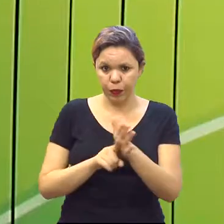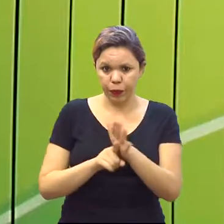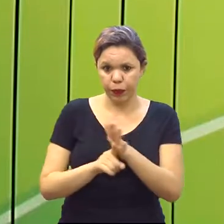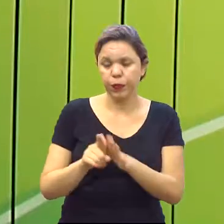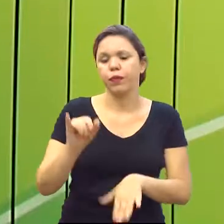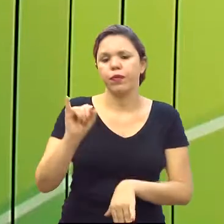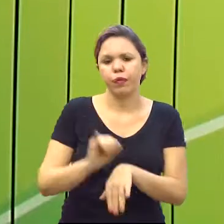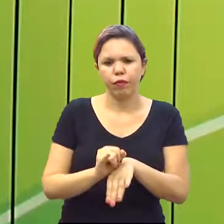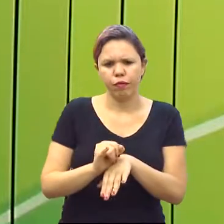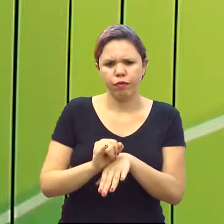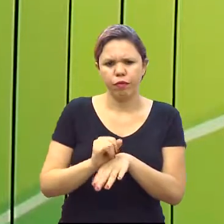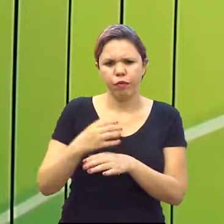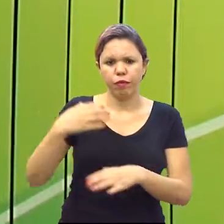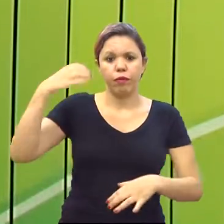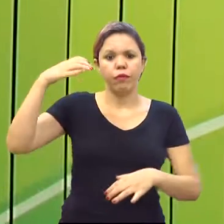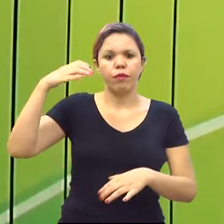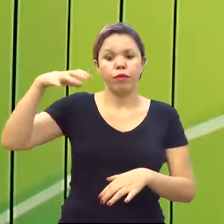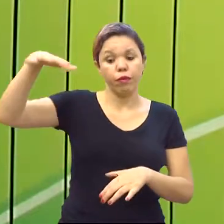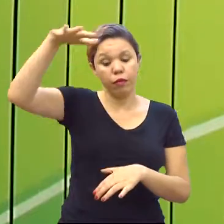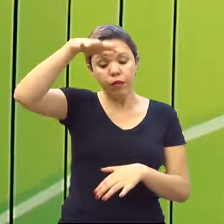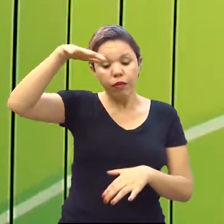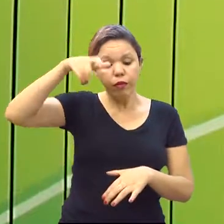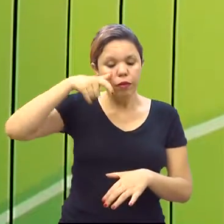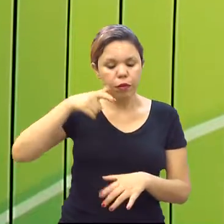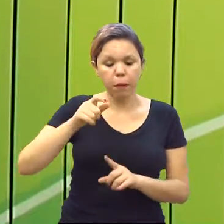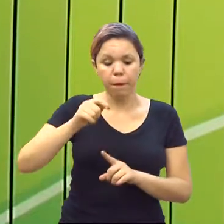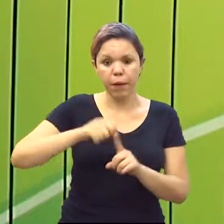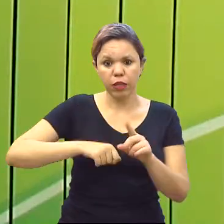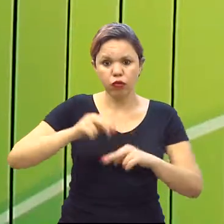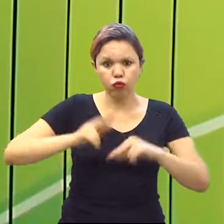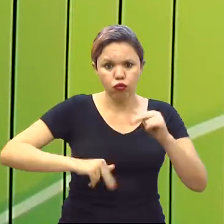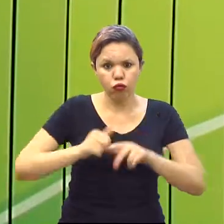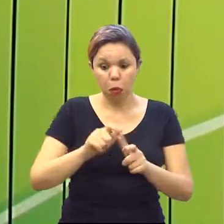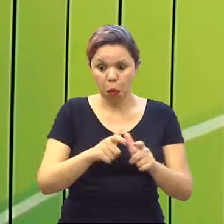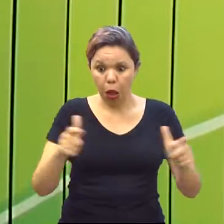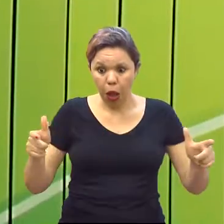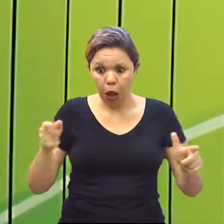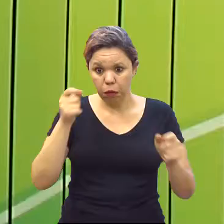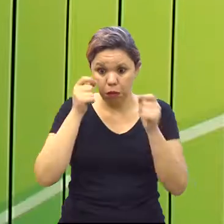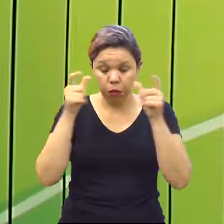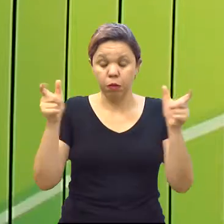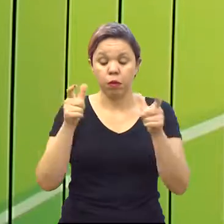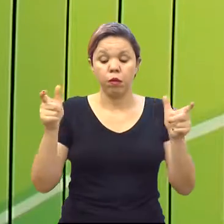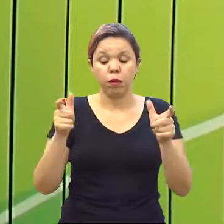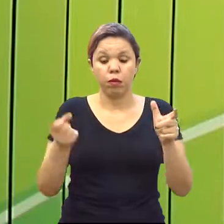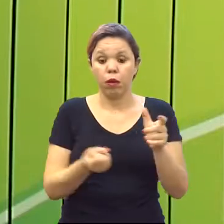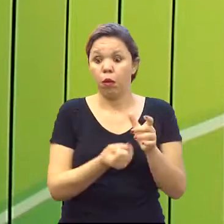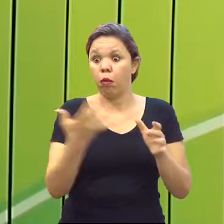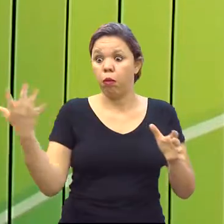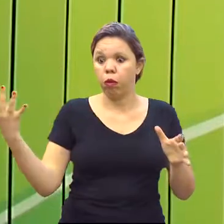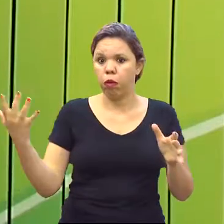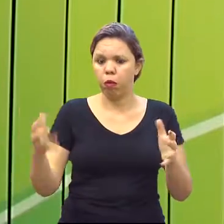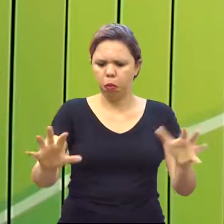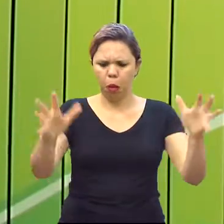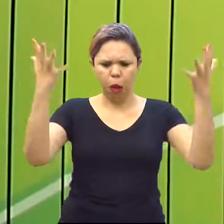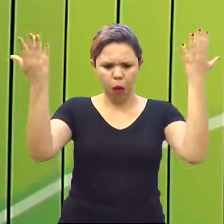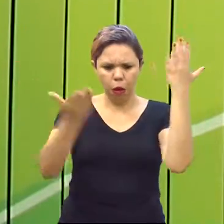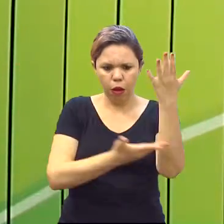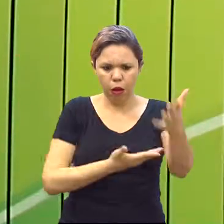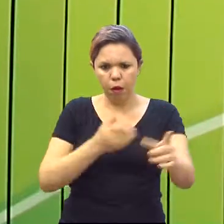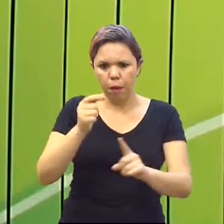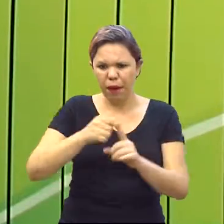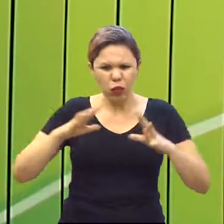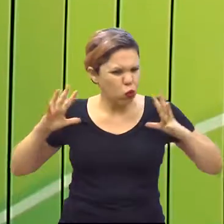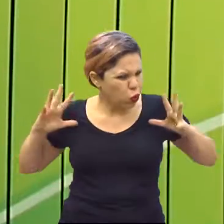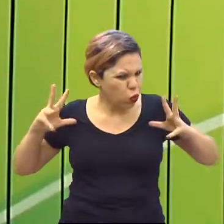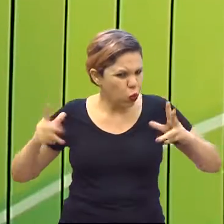de Pesquisas Espaciais, divulgou que junho teve o maior número de alertas de desmatamento para o mês em